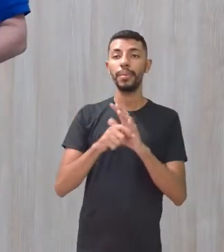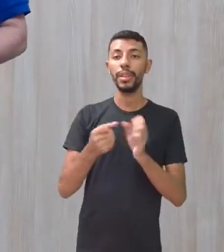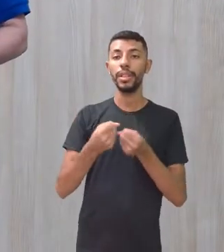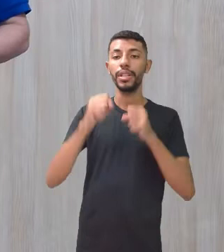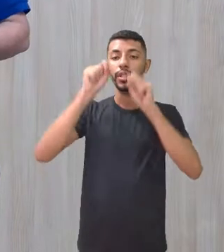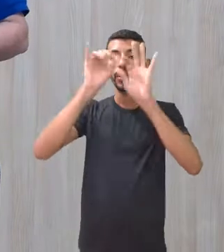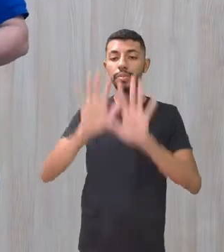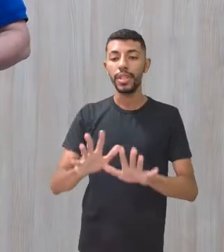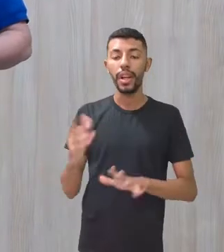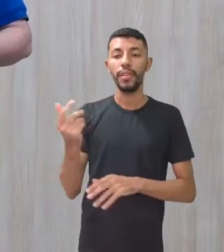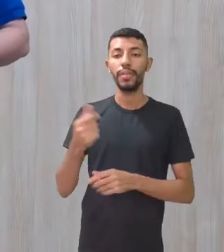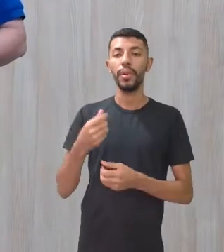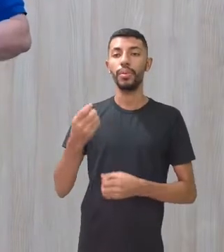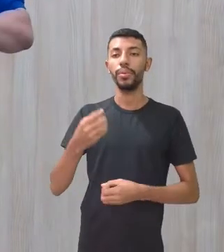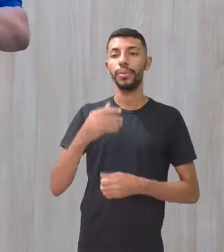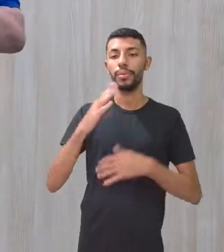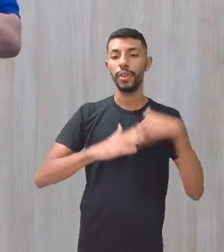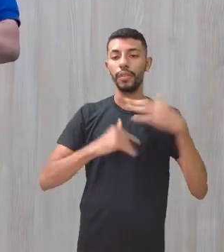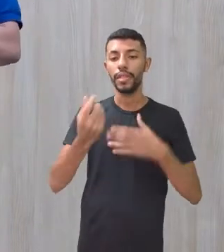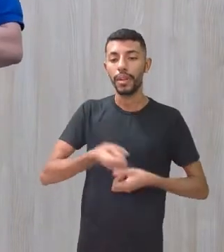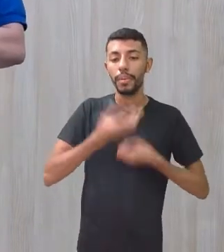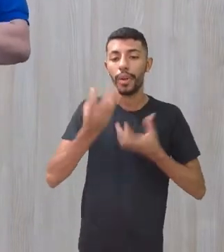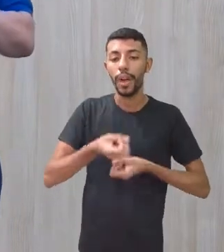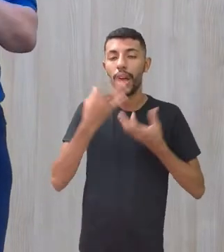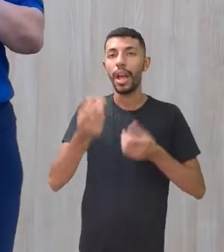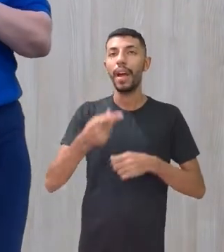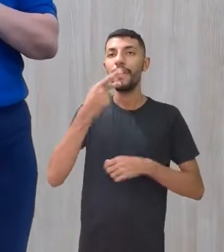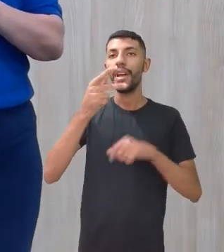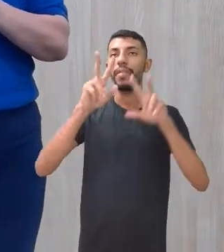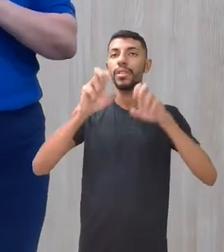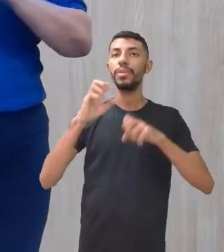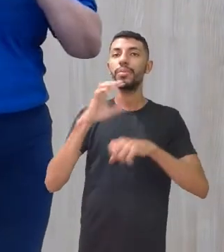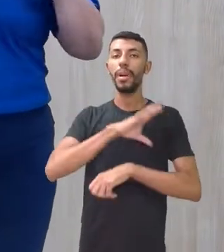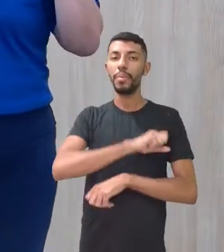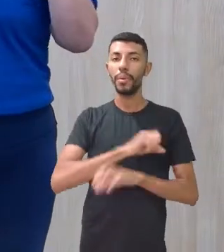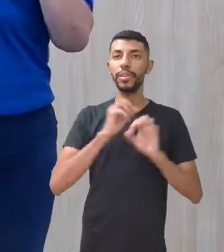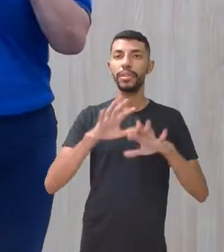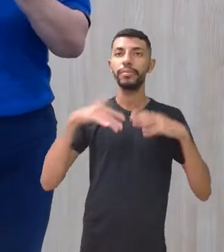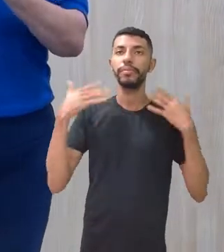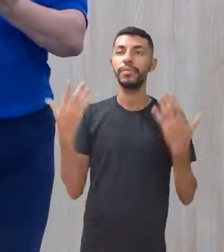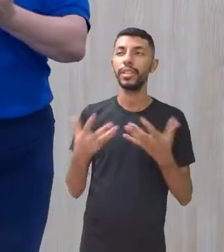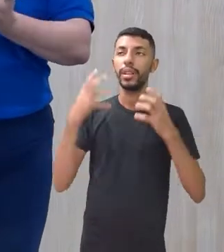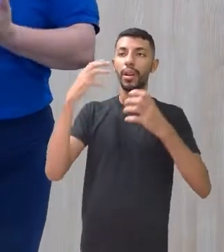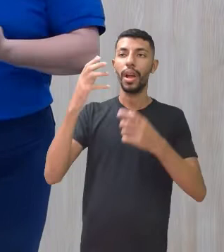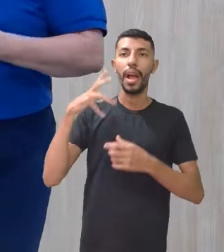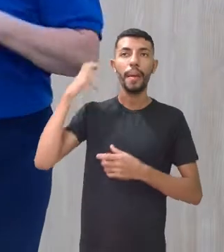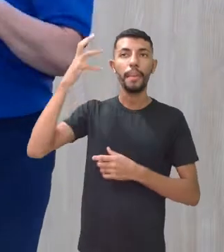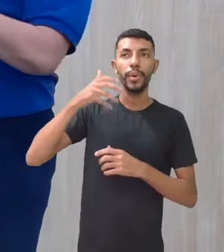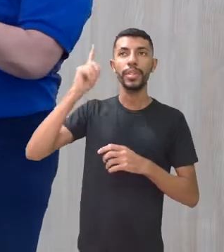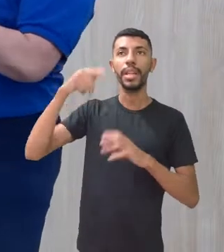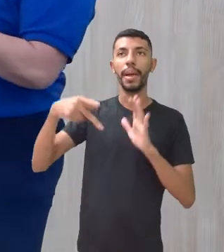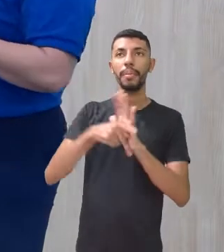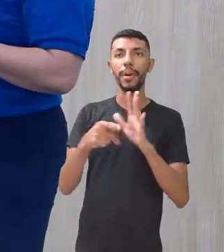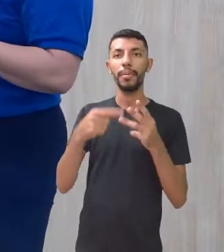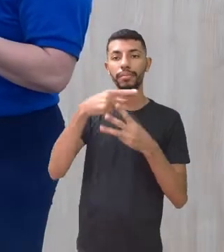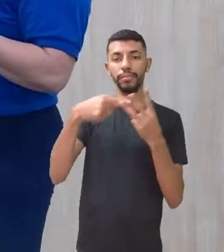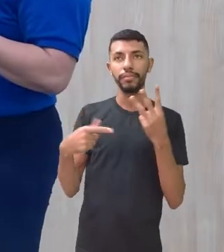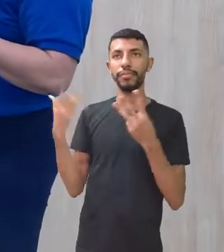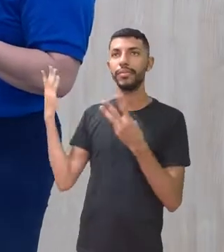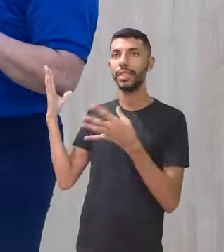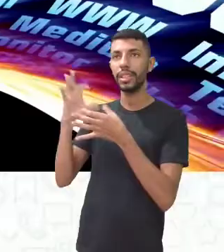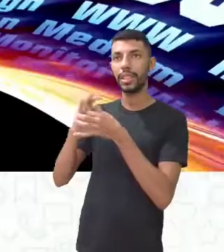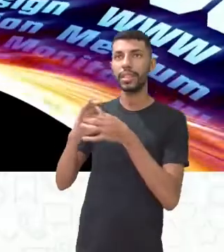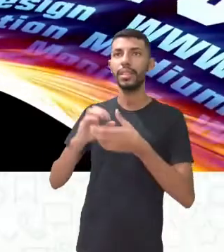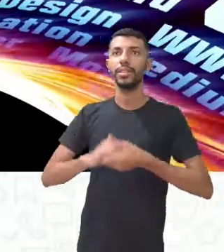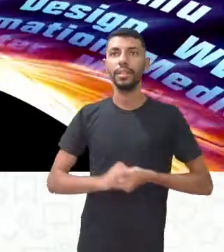de amor, ok? Então, essas 3 musas. A música vem daí. Então, vamos